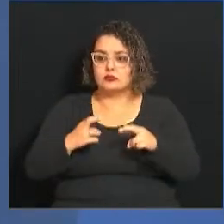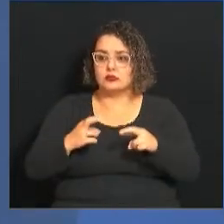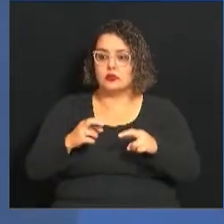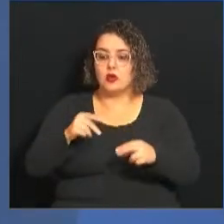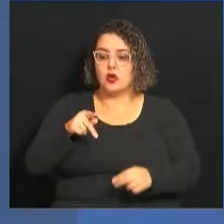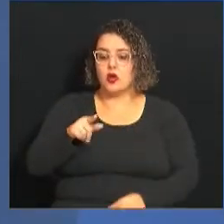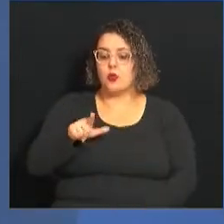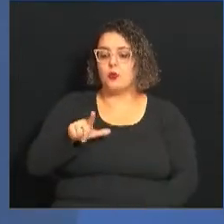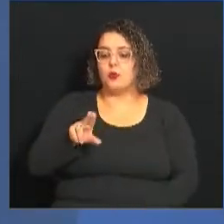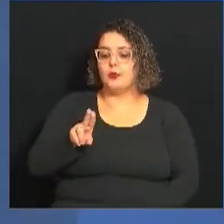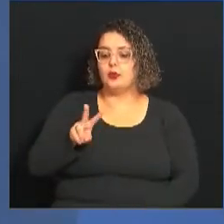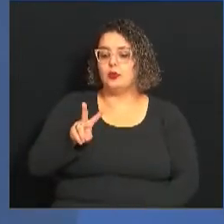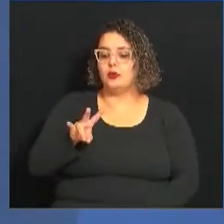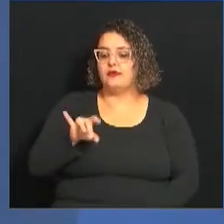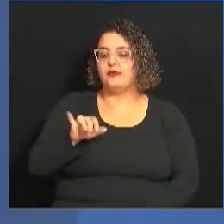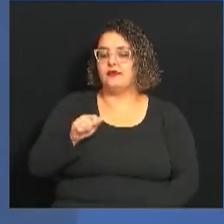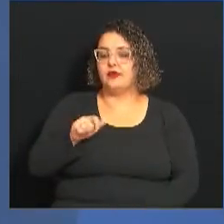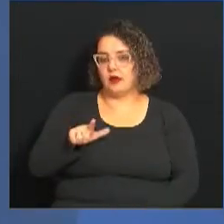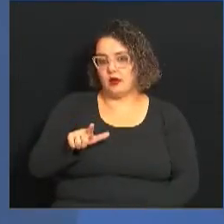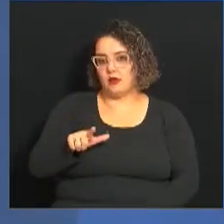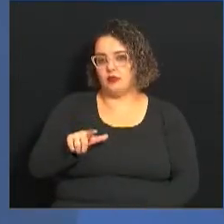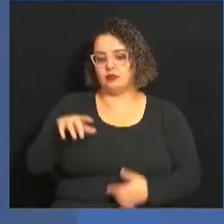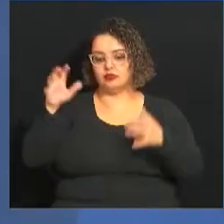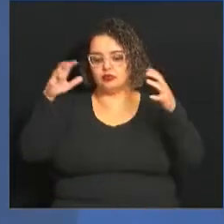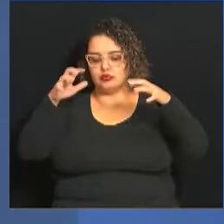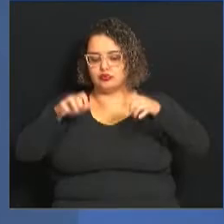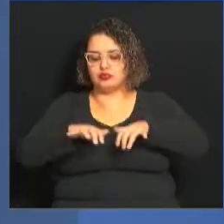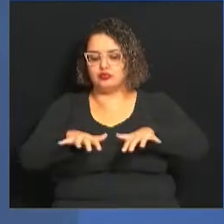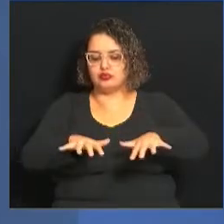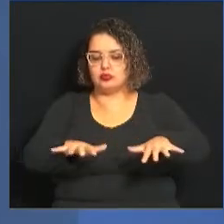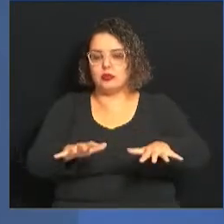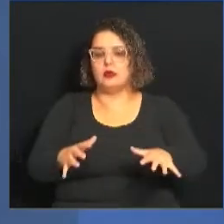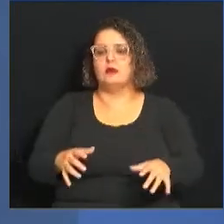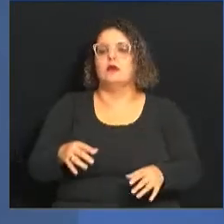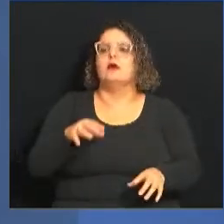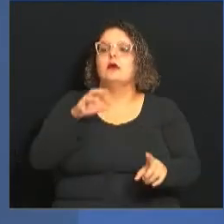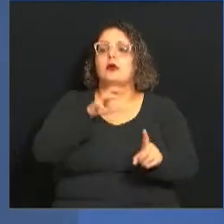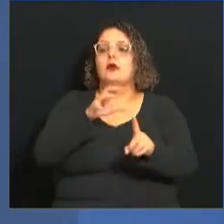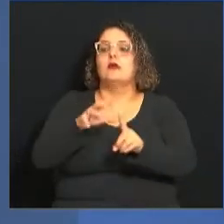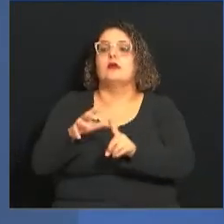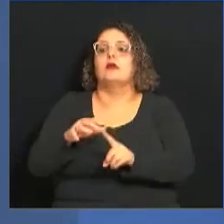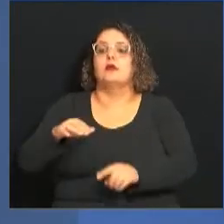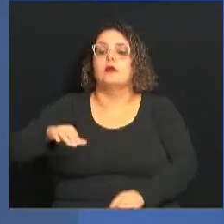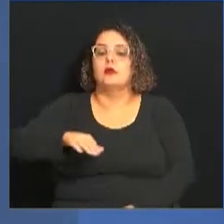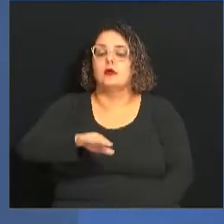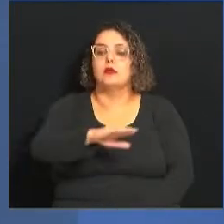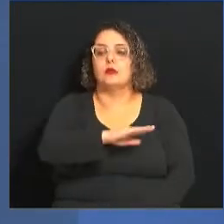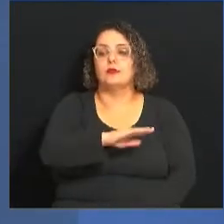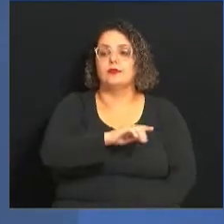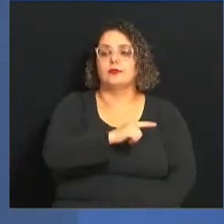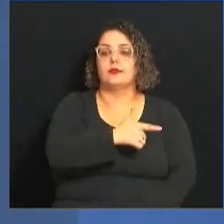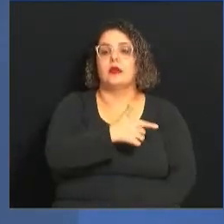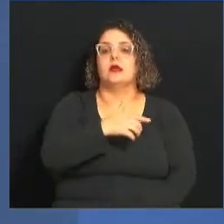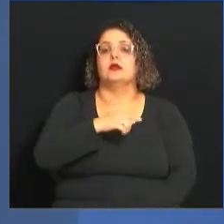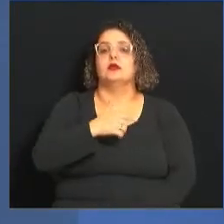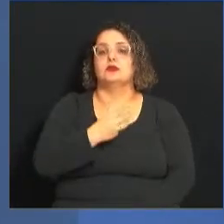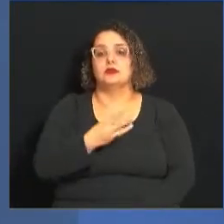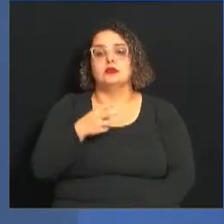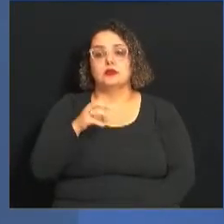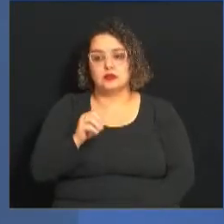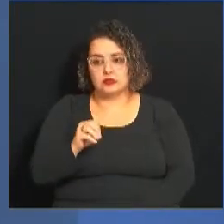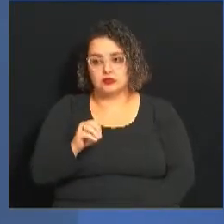pluvial e esse bloqueio, esses dois bloqueios, vão afetar as seguintes linhas de ônibus: a 230, que é o